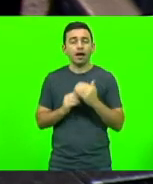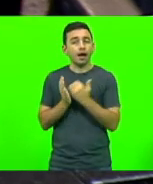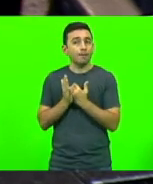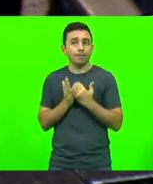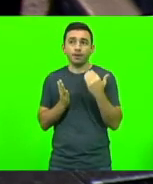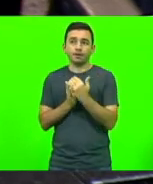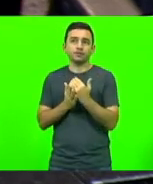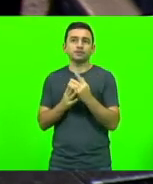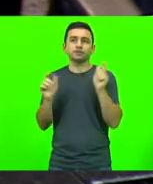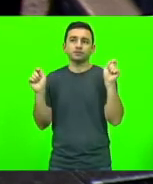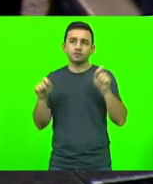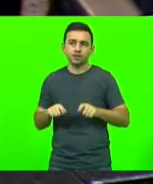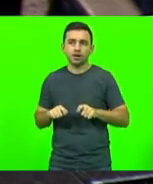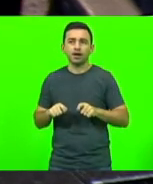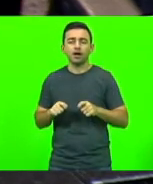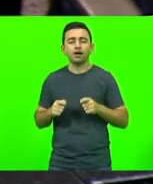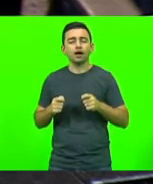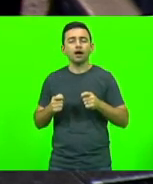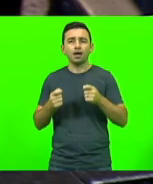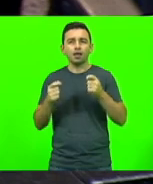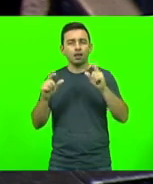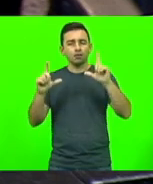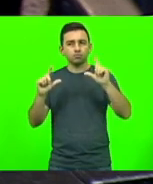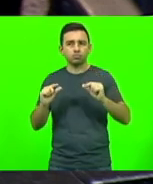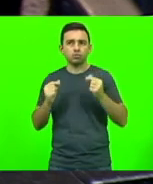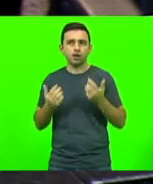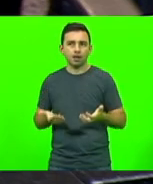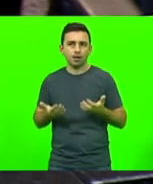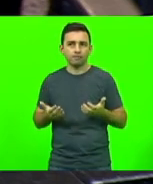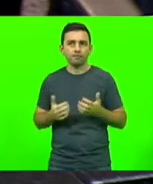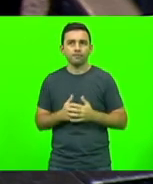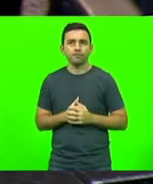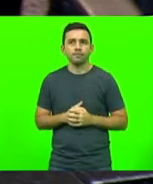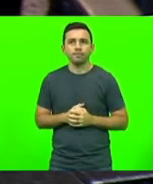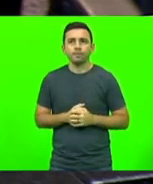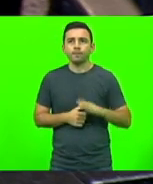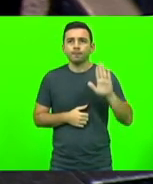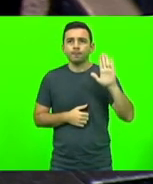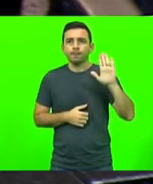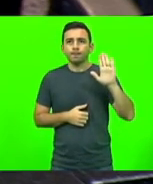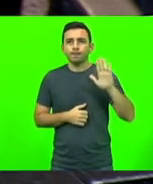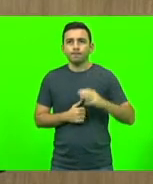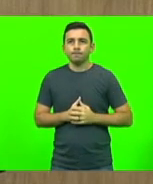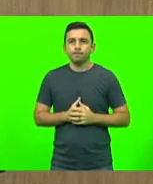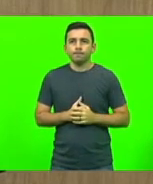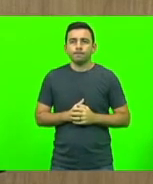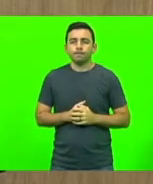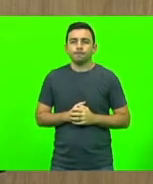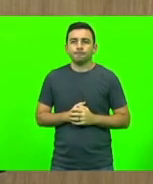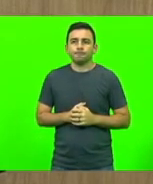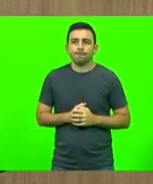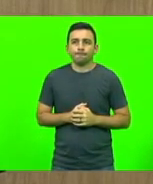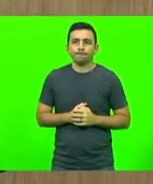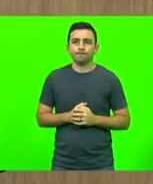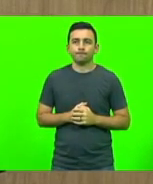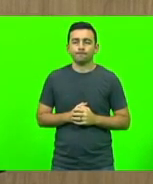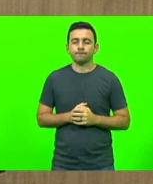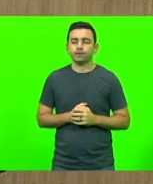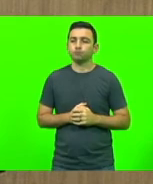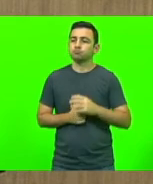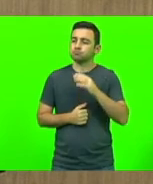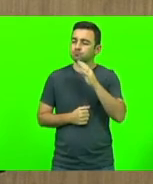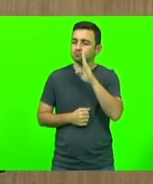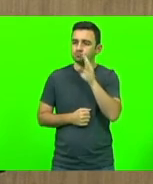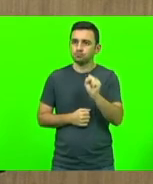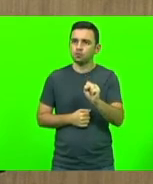para que nós possamos aliviar as crianças desse sofrimento. Deputado Bruno, desse sofrimento. Claro, deputada. Deputado Bruno, inicialmente, parabenizar o